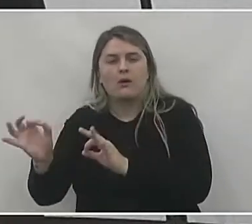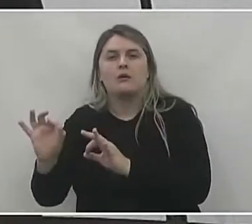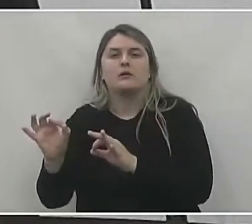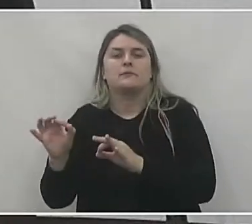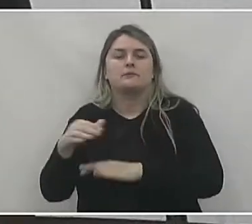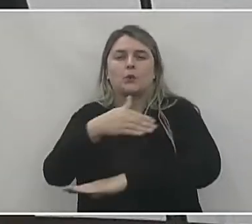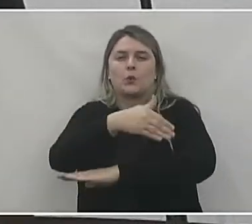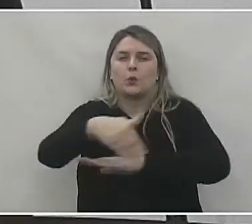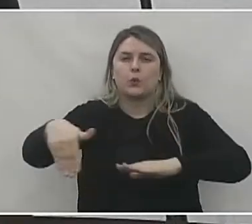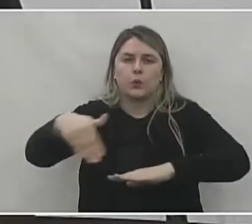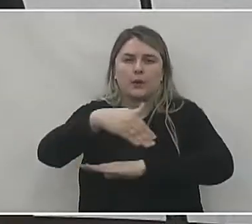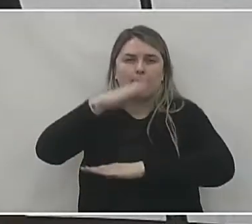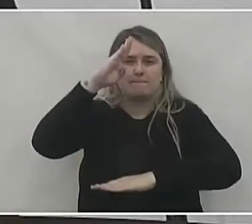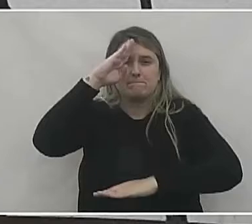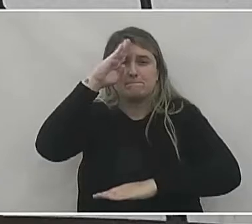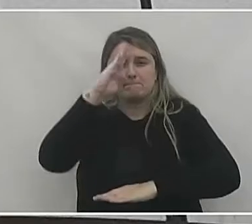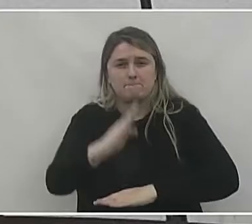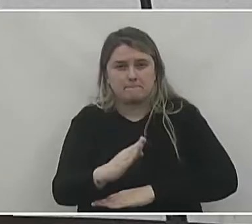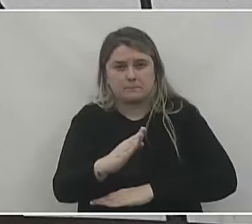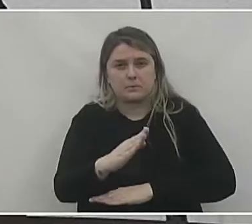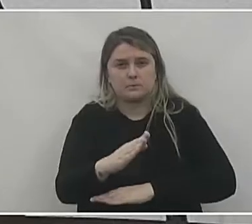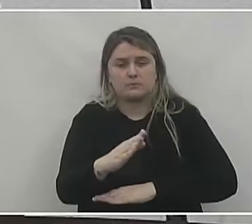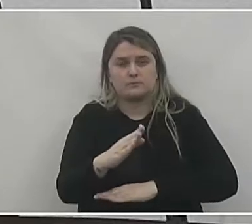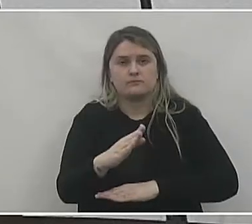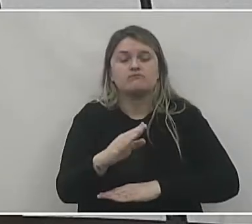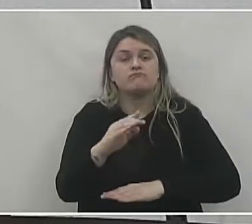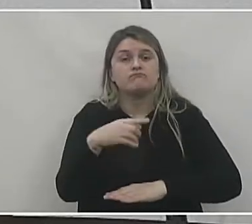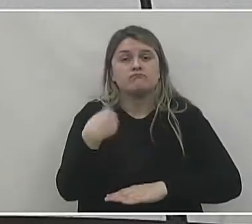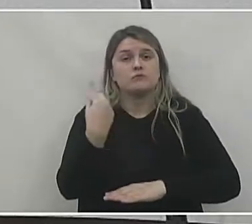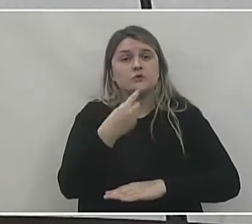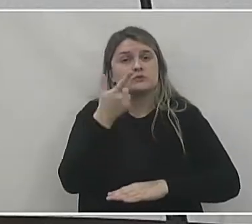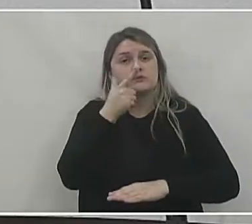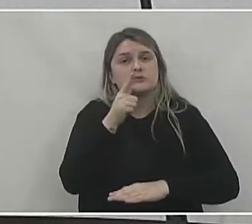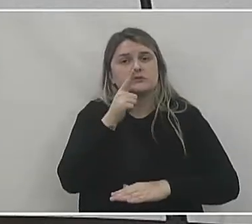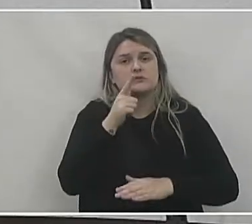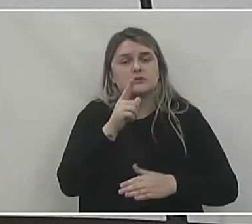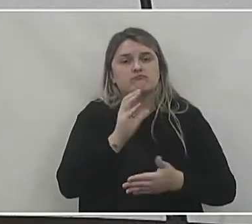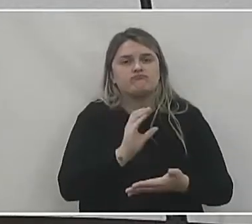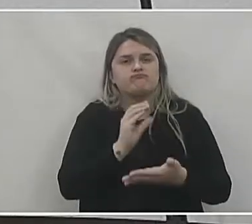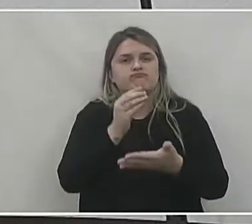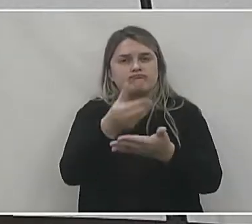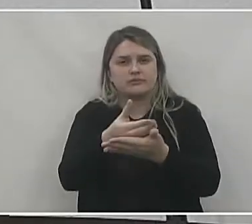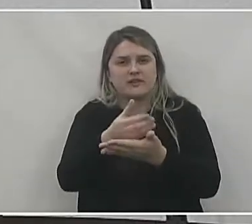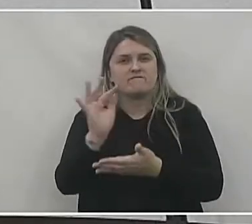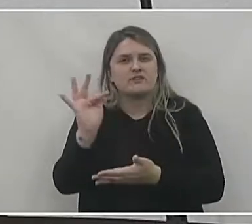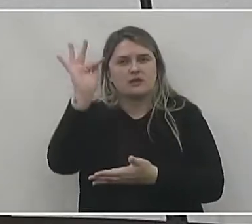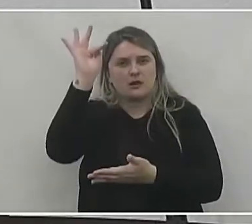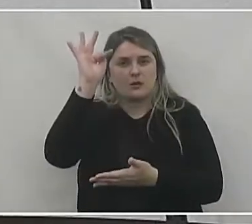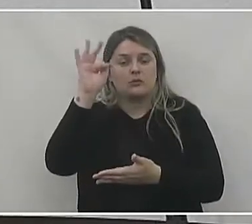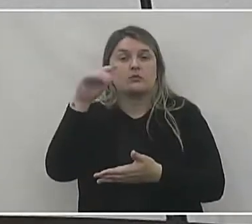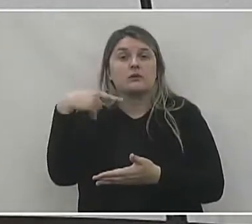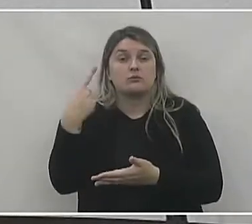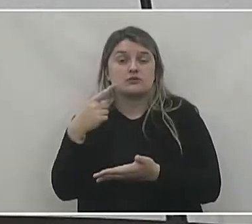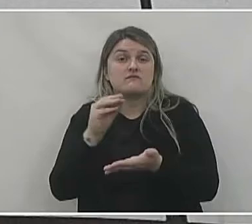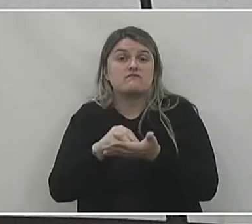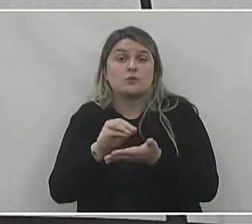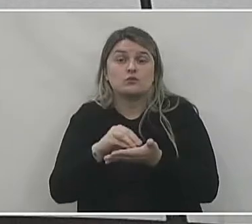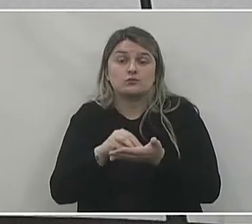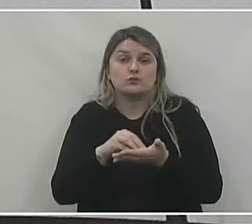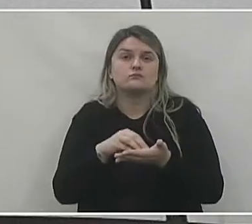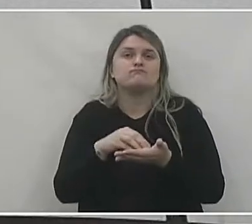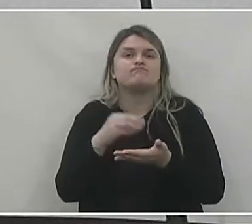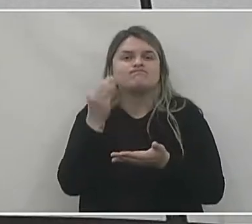exemplo, a rua principal aqui foi viabilizado recursos federais e depois faltou recurso e